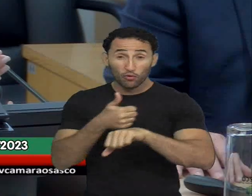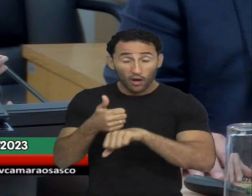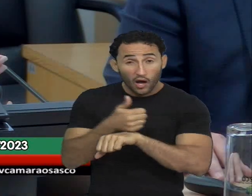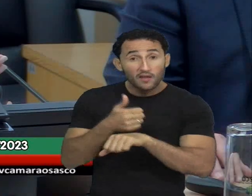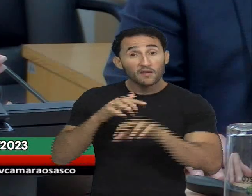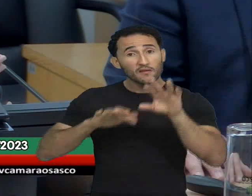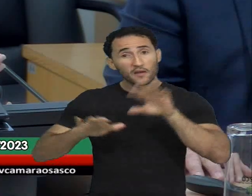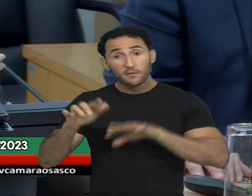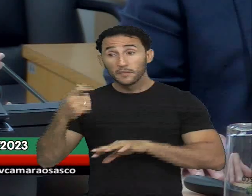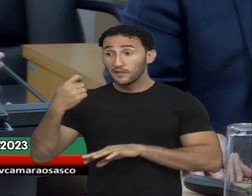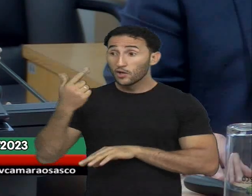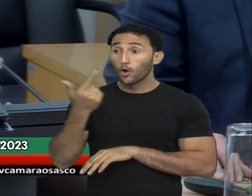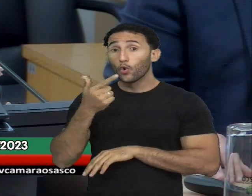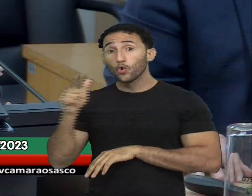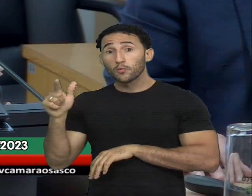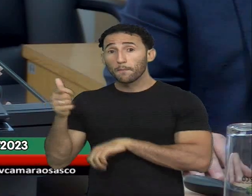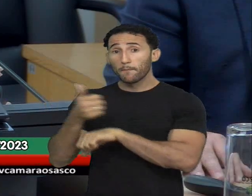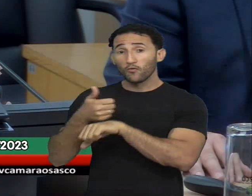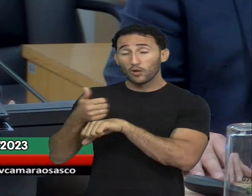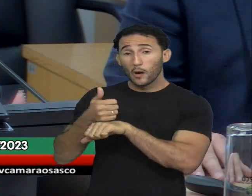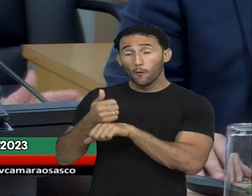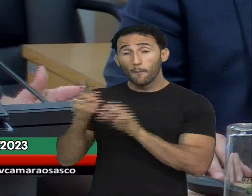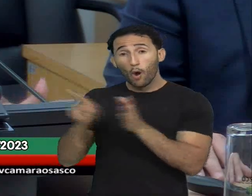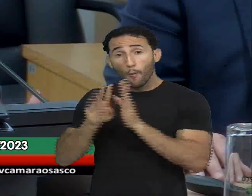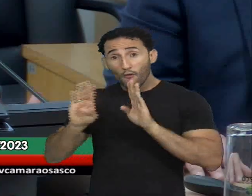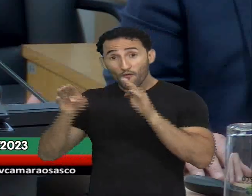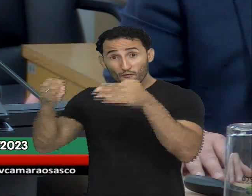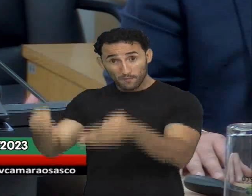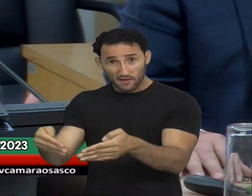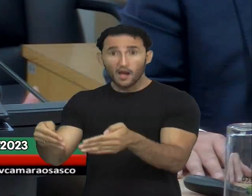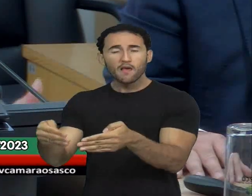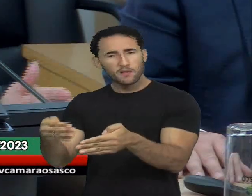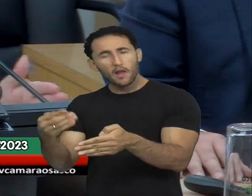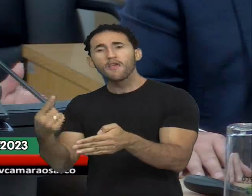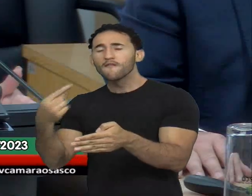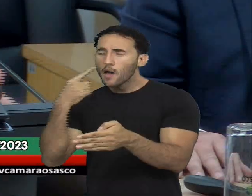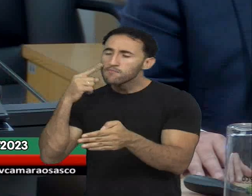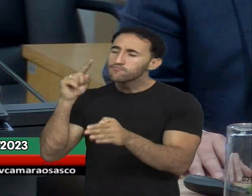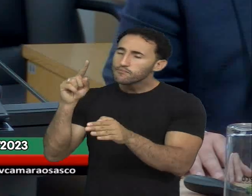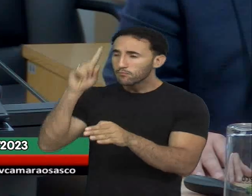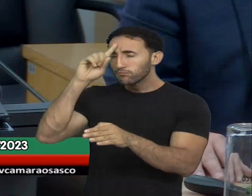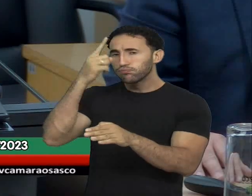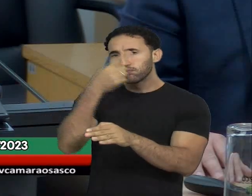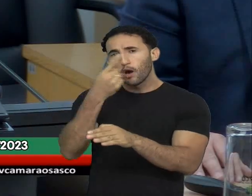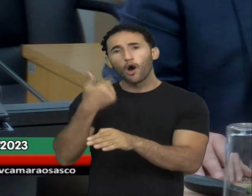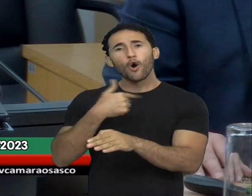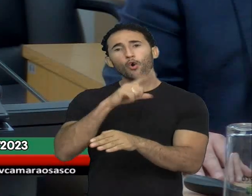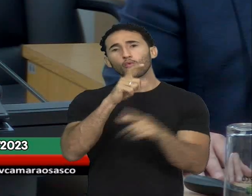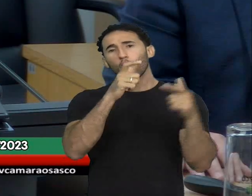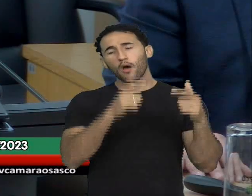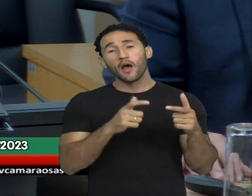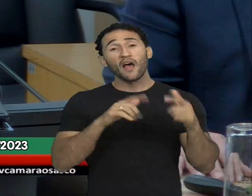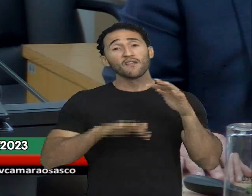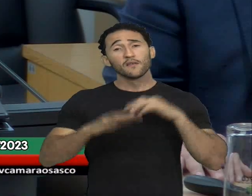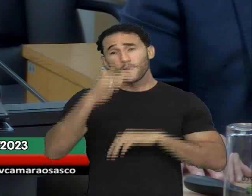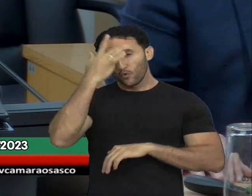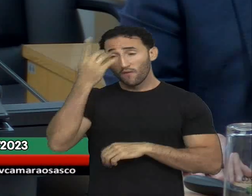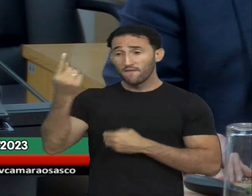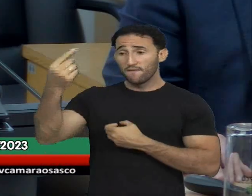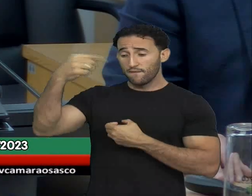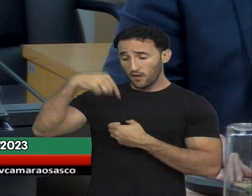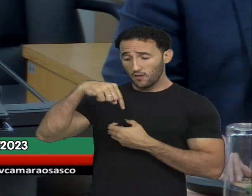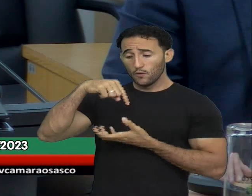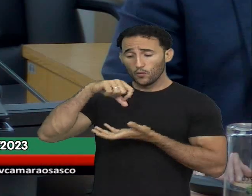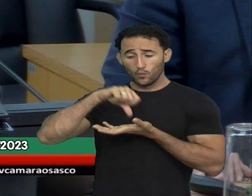policlínica. E lembrar, né, doutor, porque quem passa no posto de saúde são as pessoas que não estão doentes, porque o posto de saúde